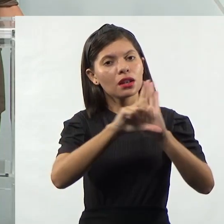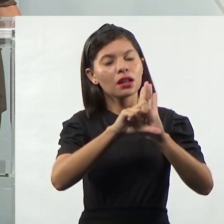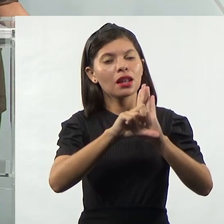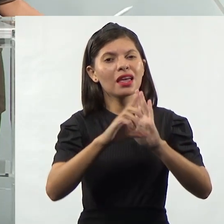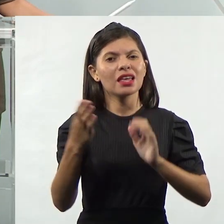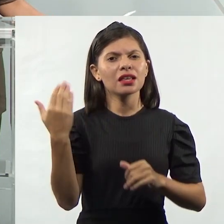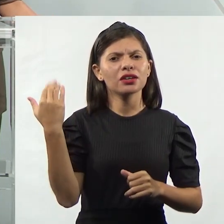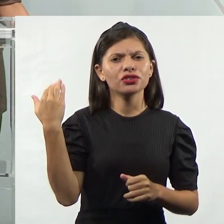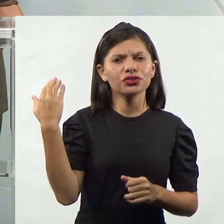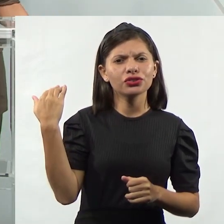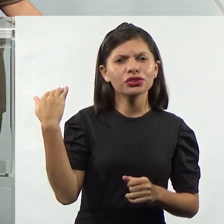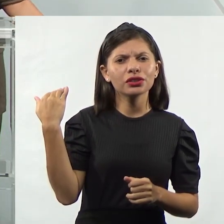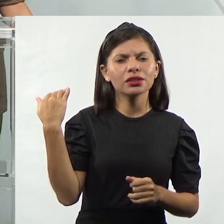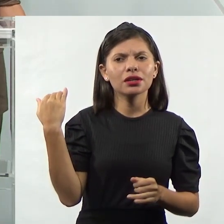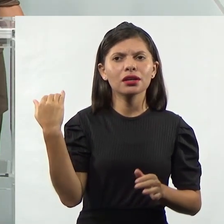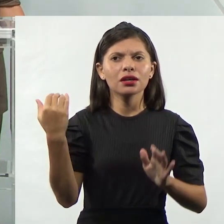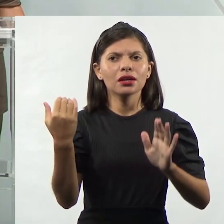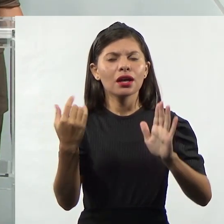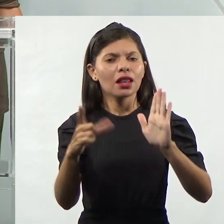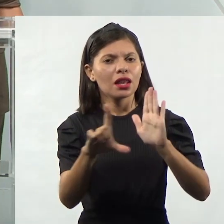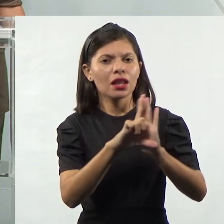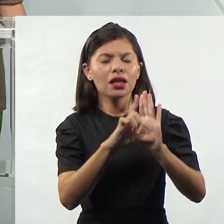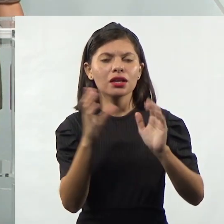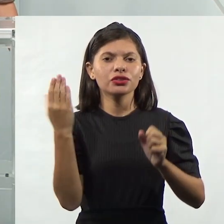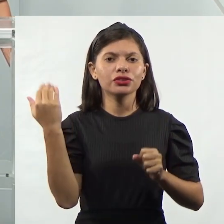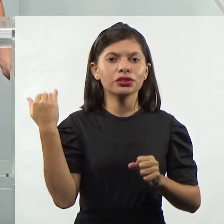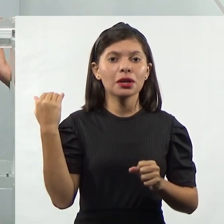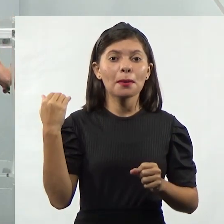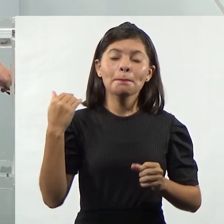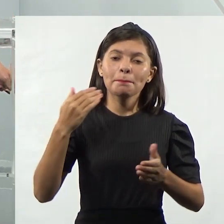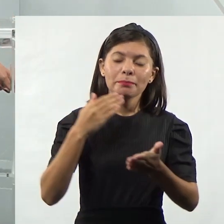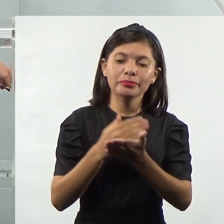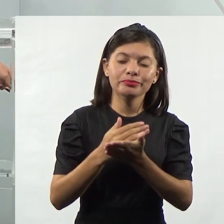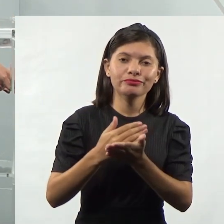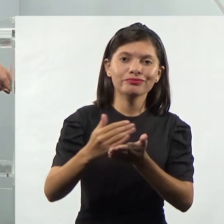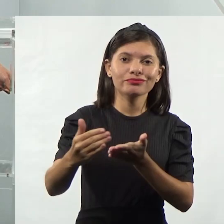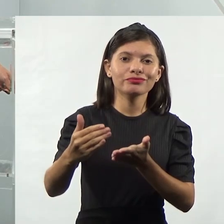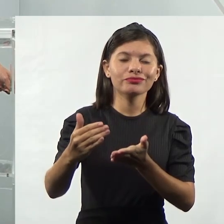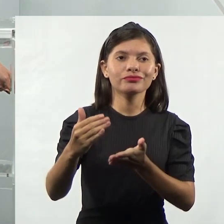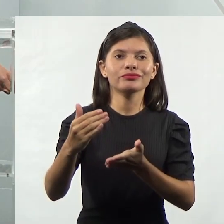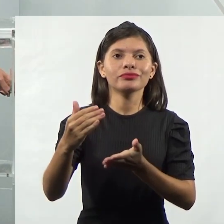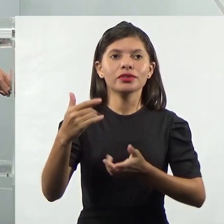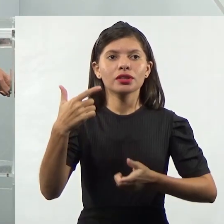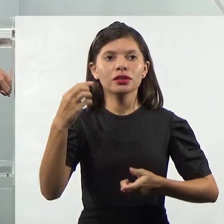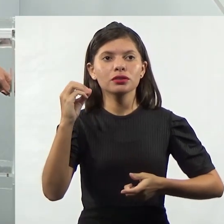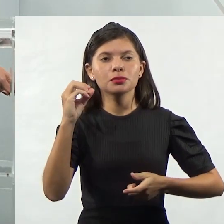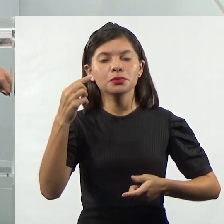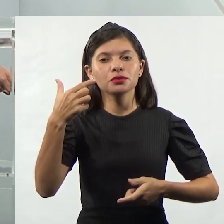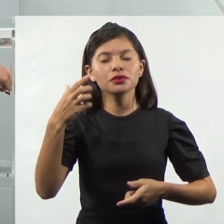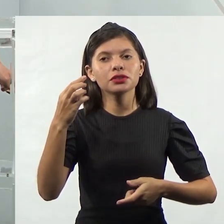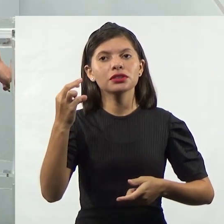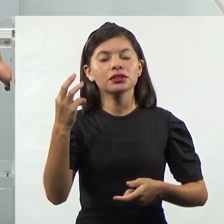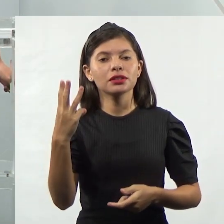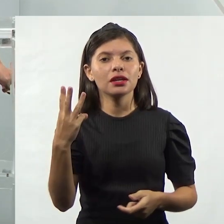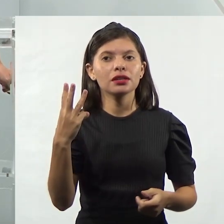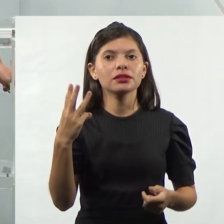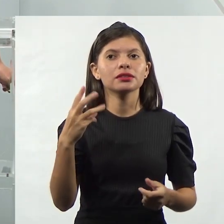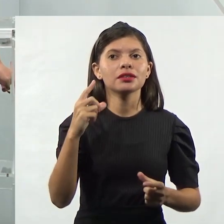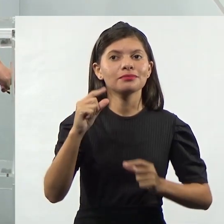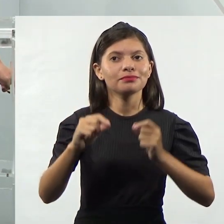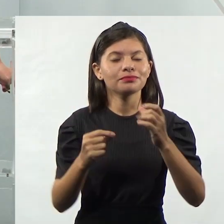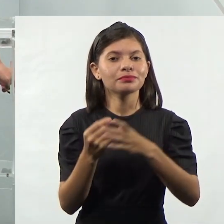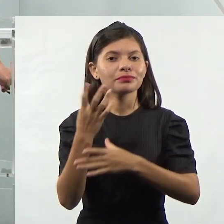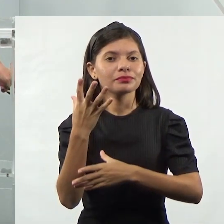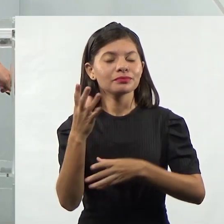legislação antiga, 8666, a Lei do Pregão, mas a partir de 1/4 de 23, a 14.133